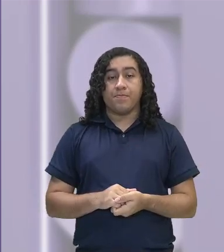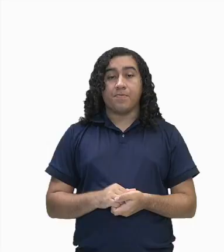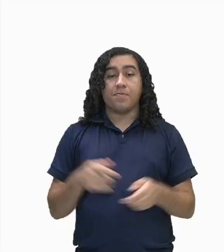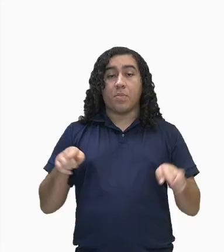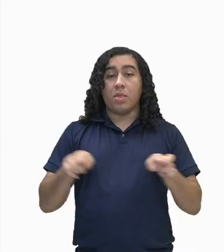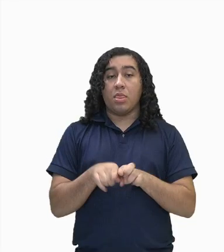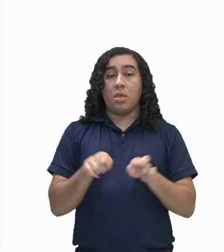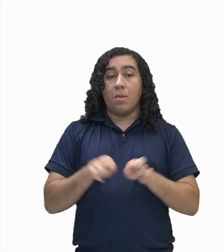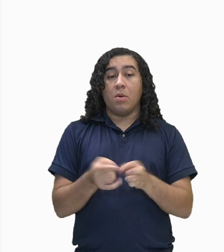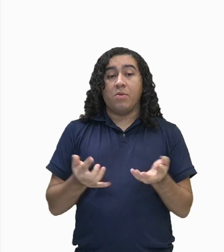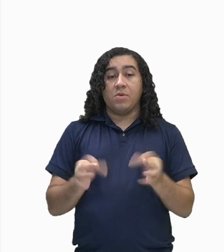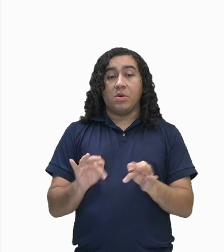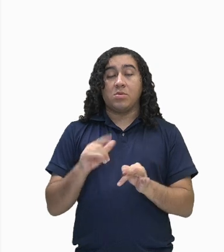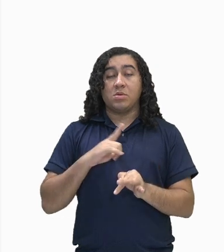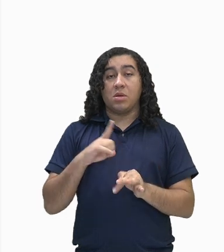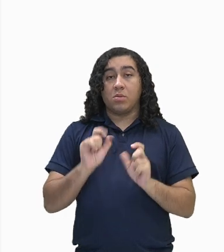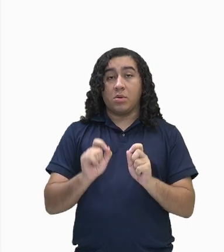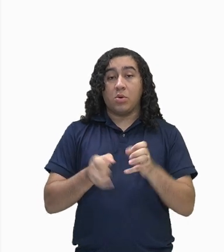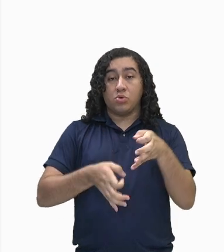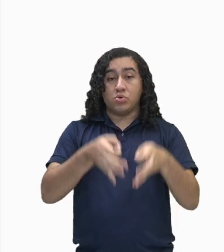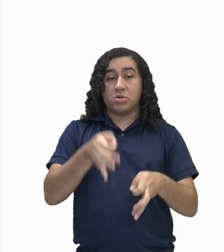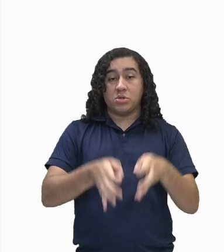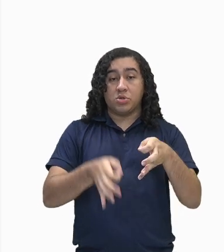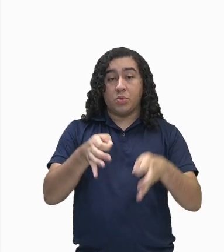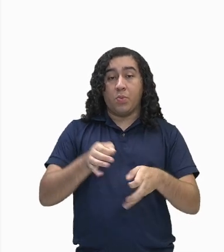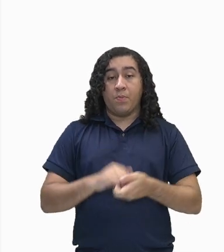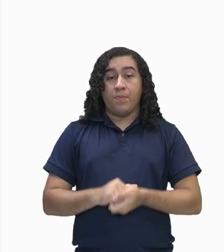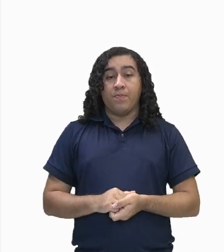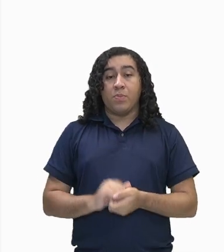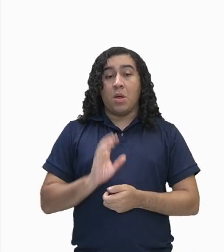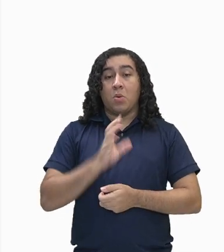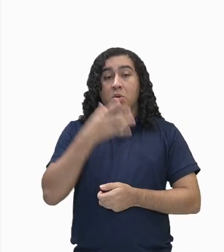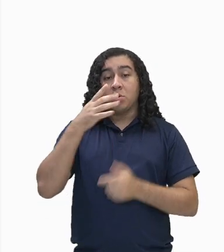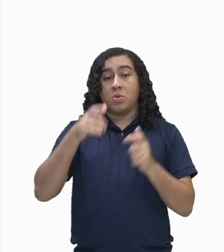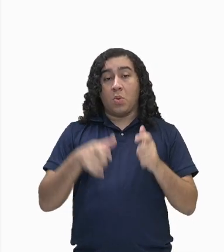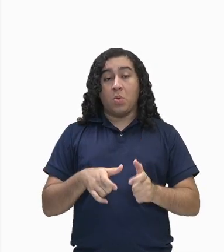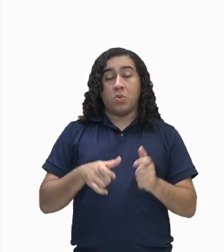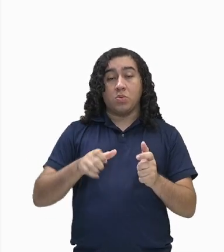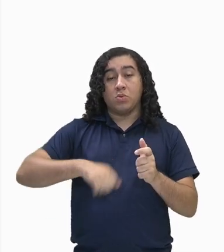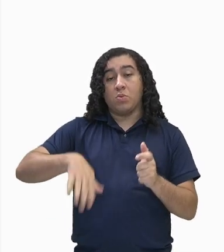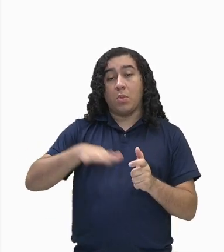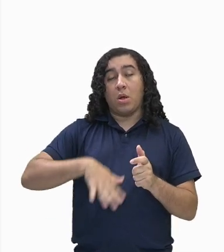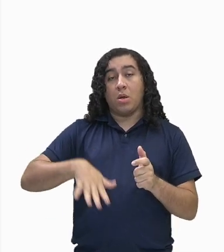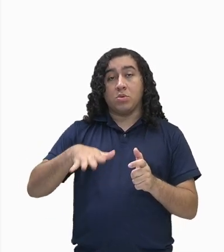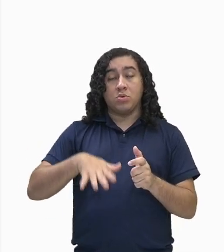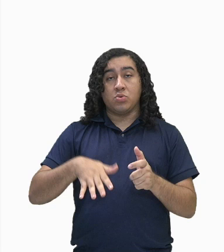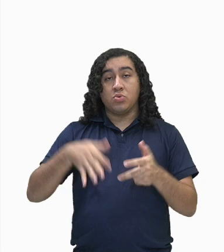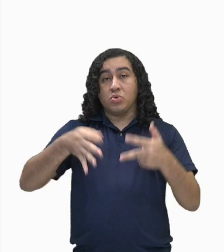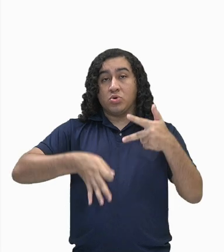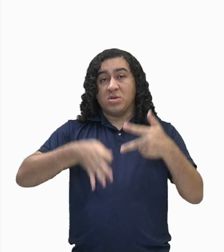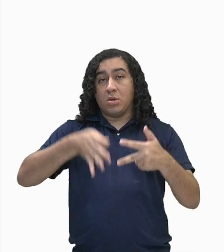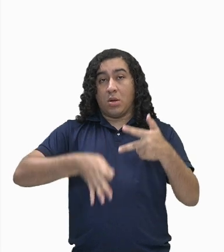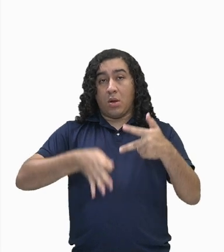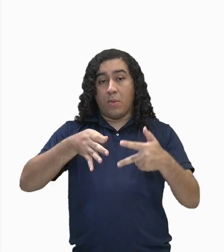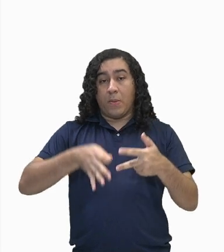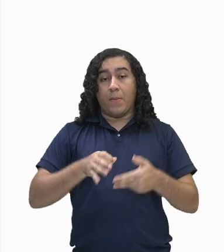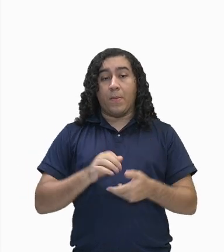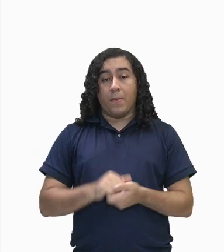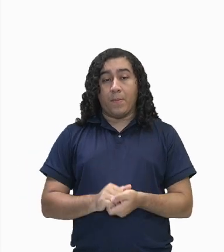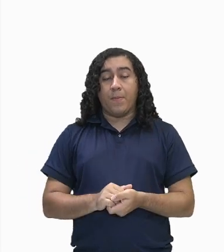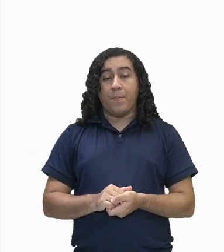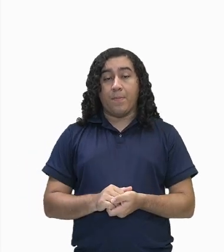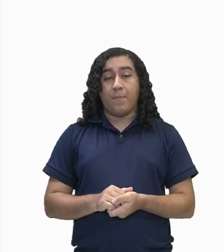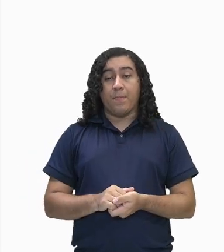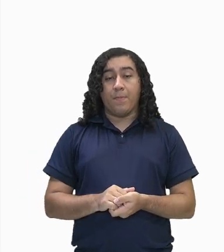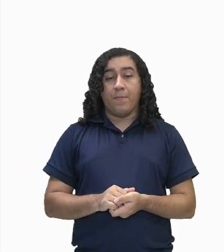temos os ritos jurídicos, os ritos que acontecem nos tribunais, no âmbito judicial, jurídico, como